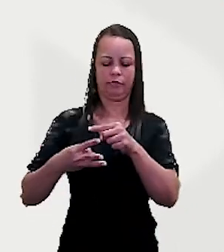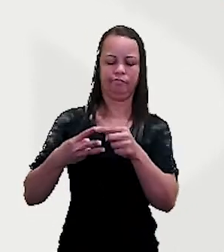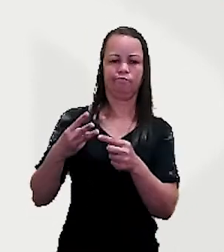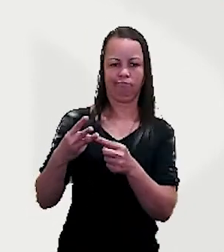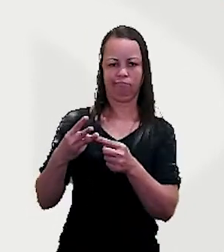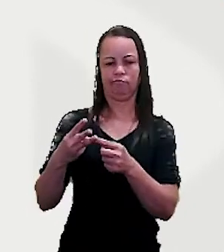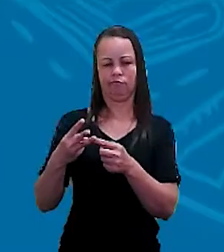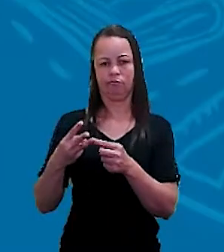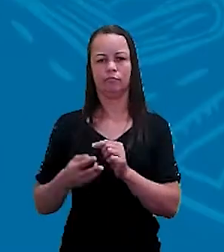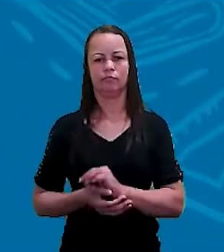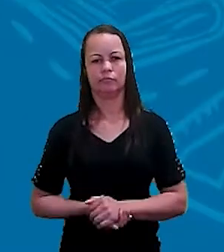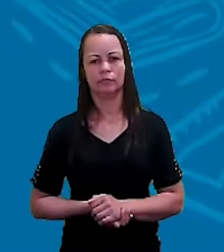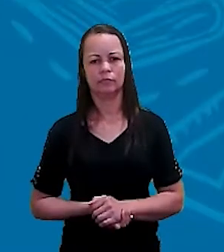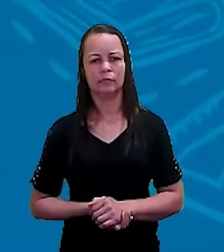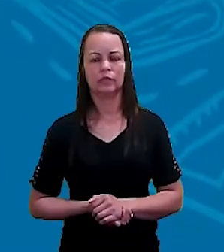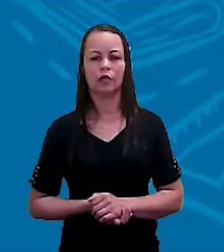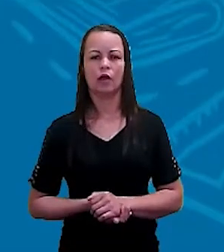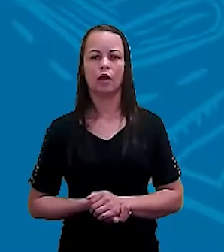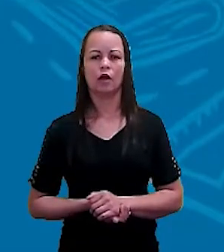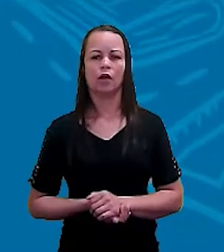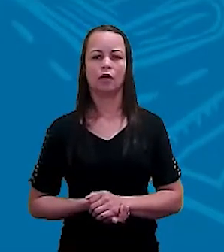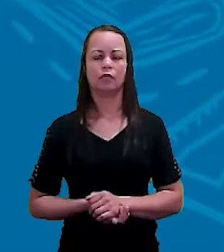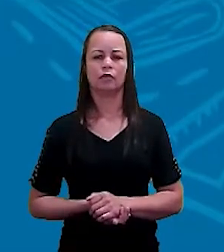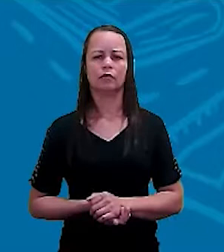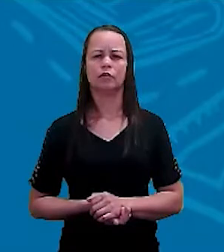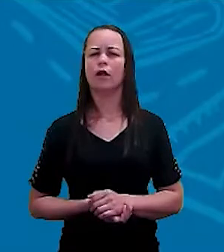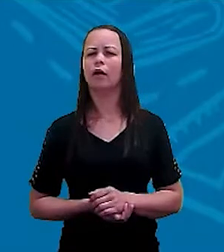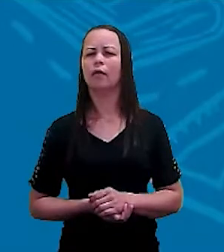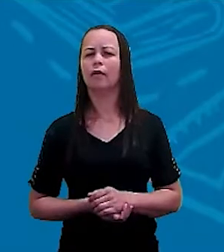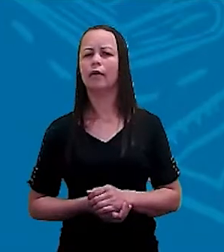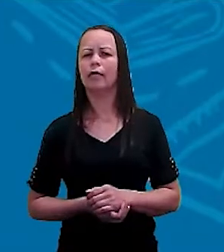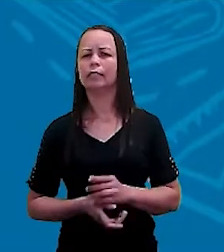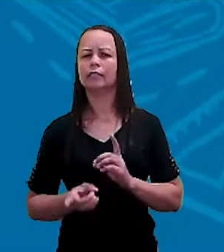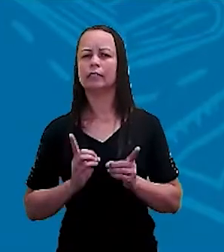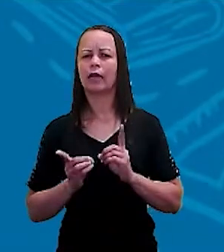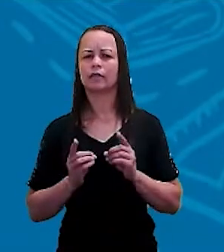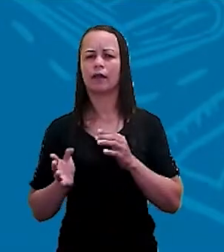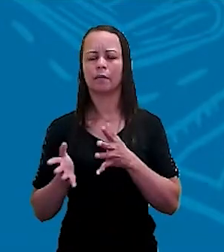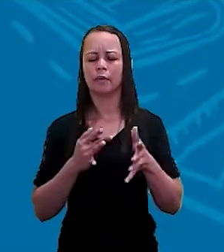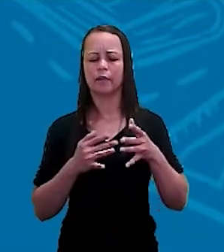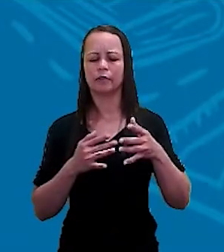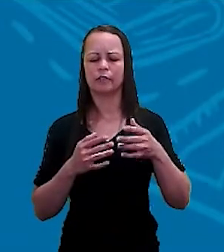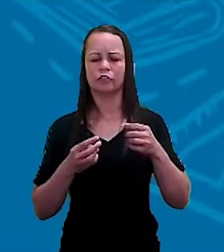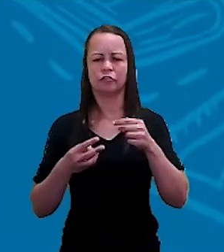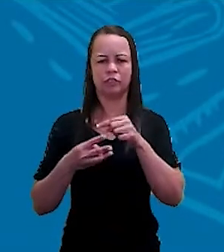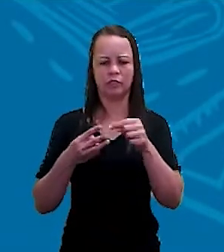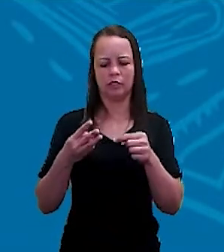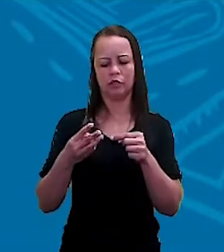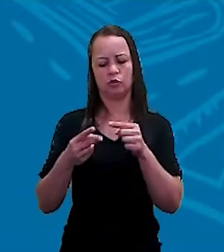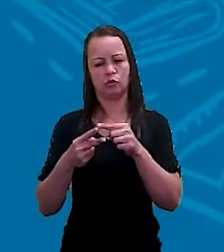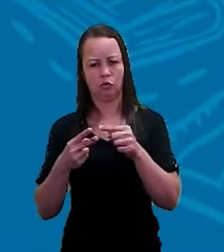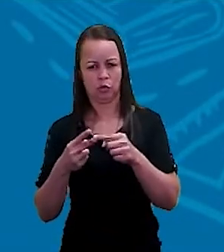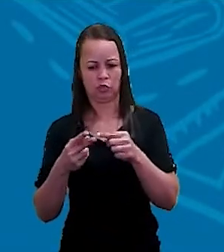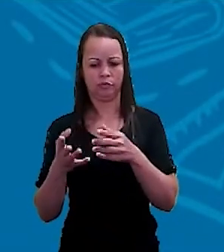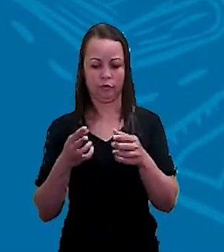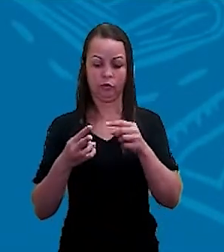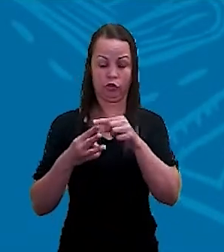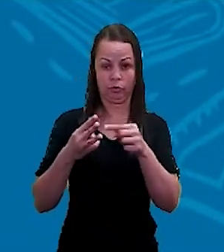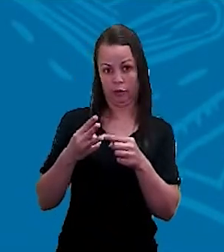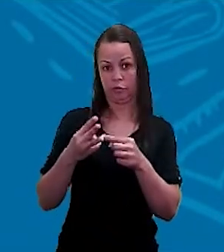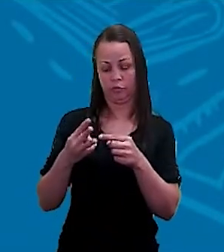partes. Volta aqui comigo. Didaticamente, anatomicamente, a gente divide ele em 2 partes. Seria o duodeno, jejum e